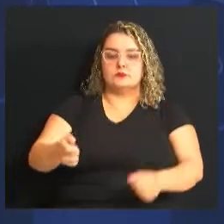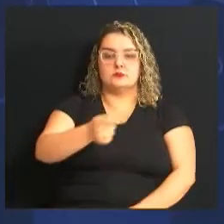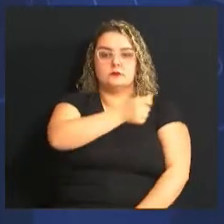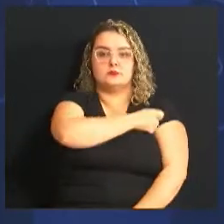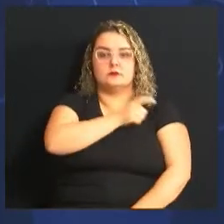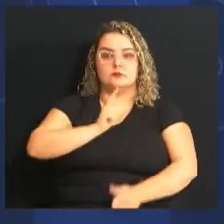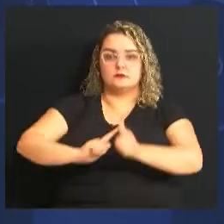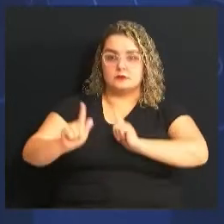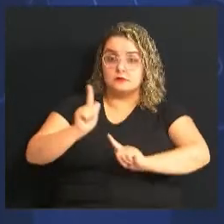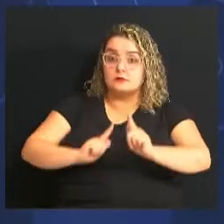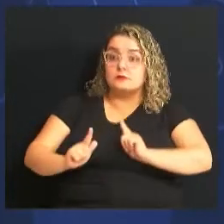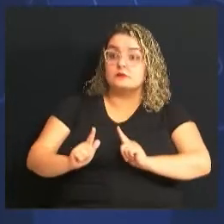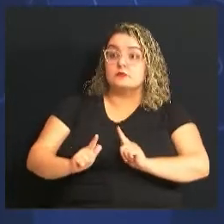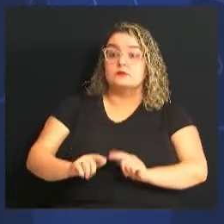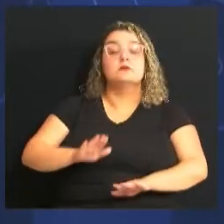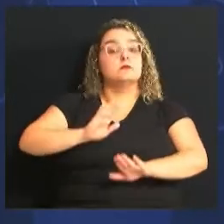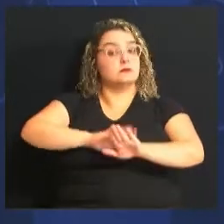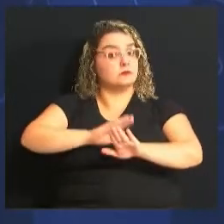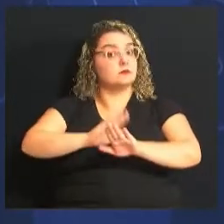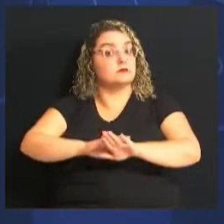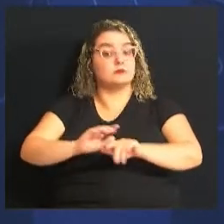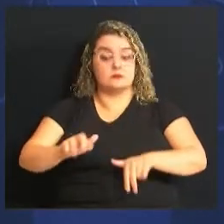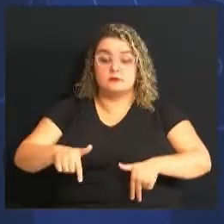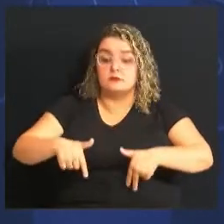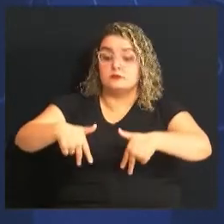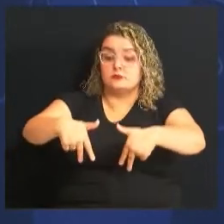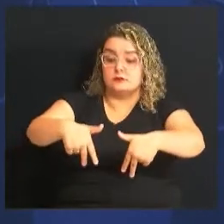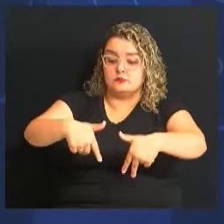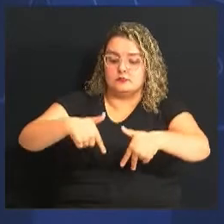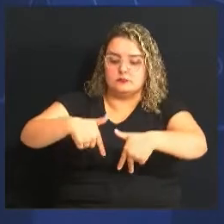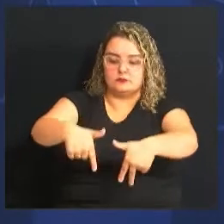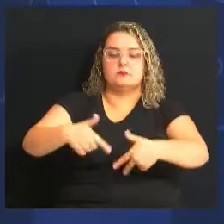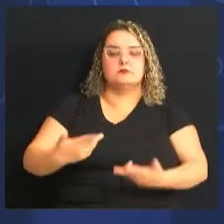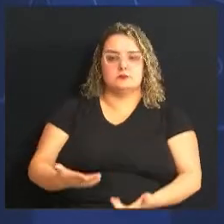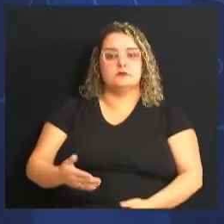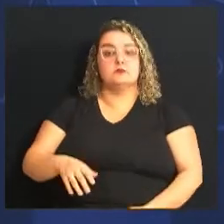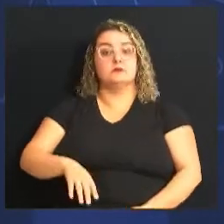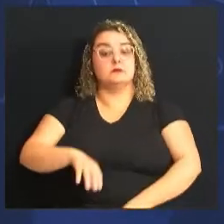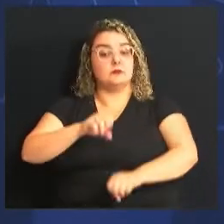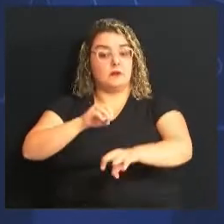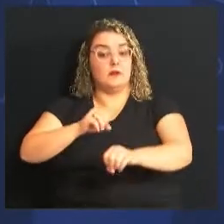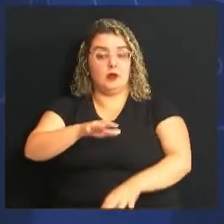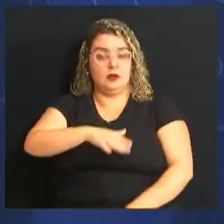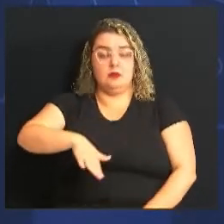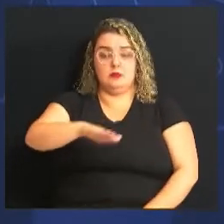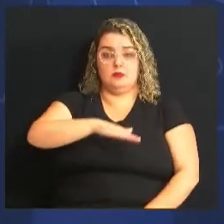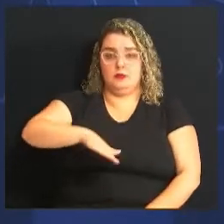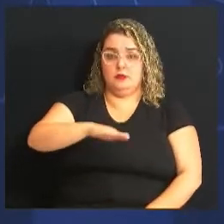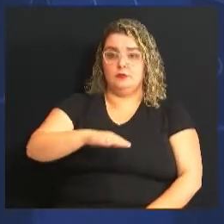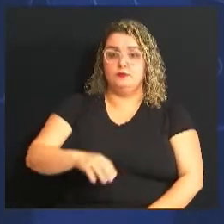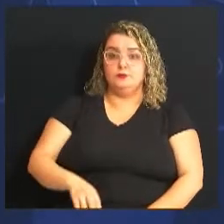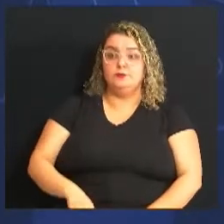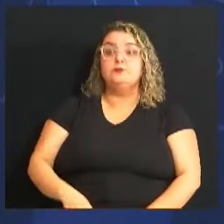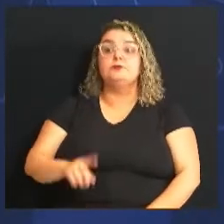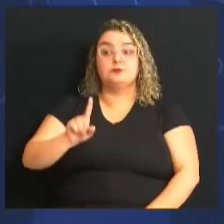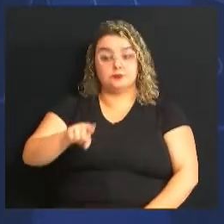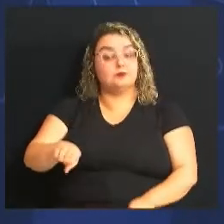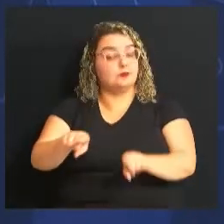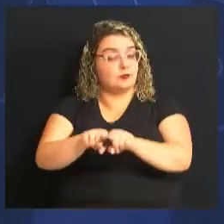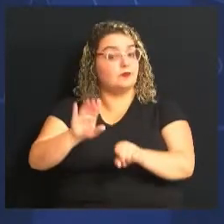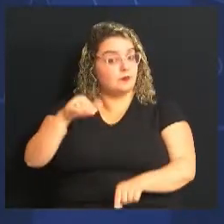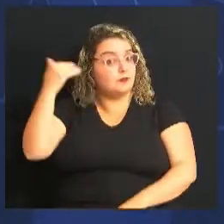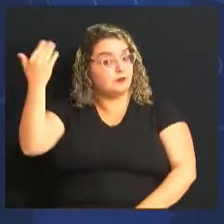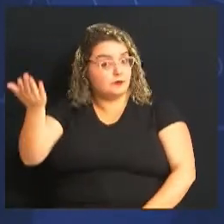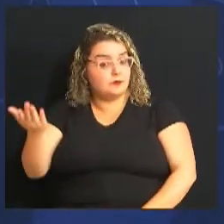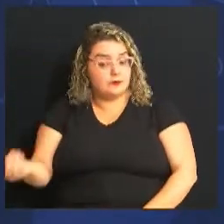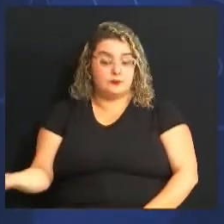gestores e ativistas brasileiros da área de educação, além de participantes internacionais.